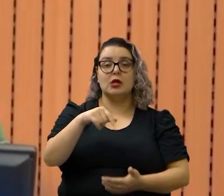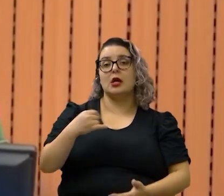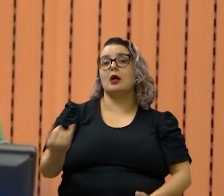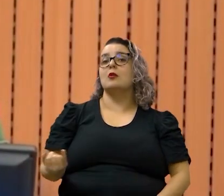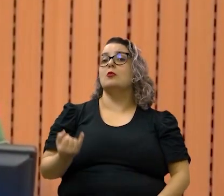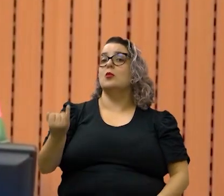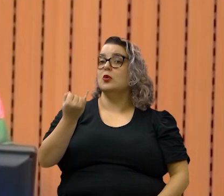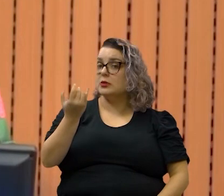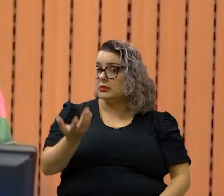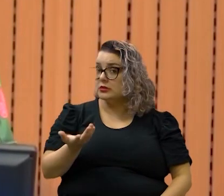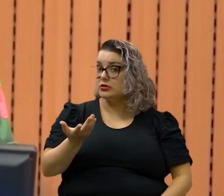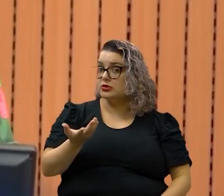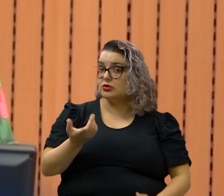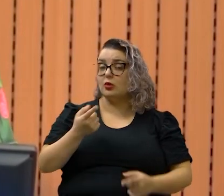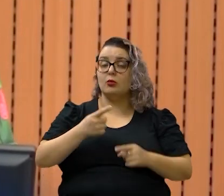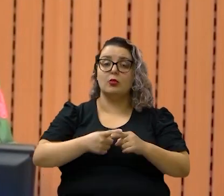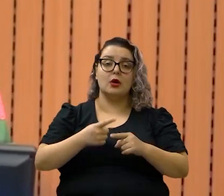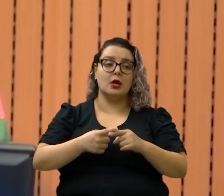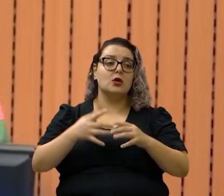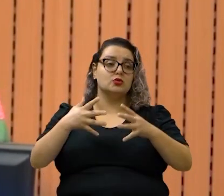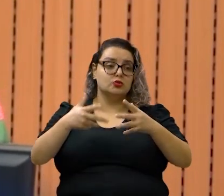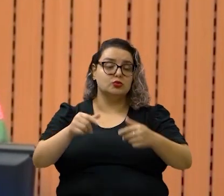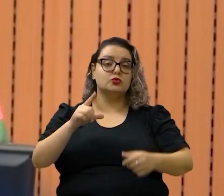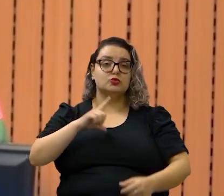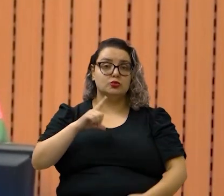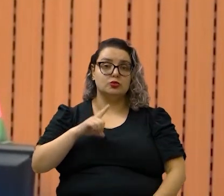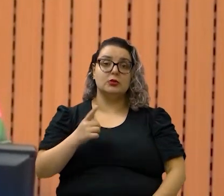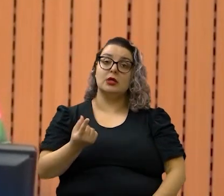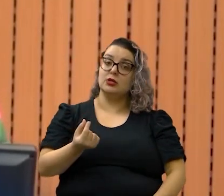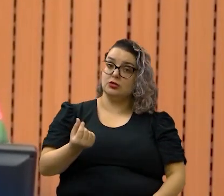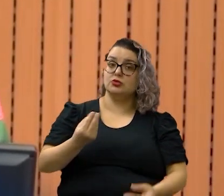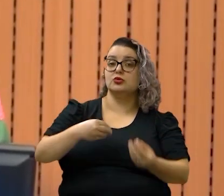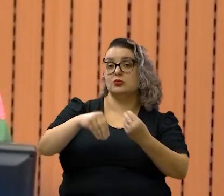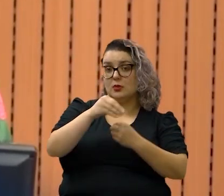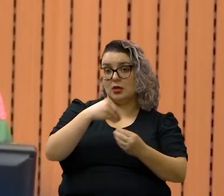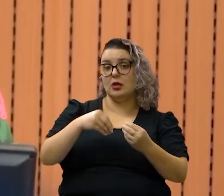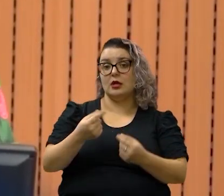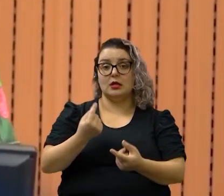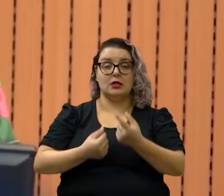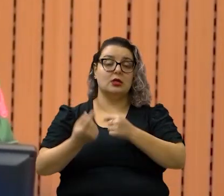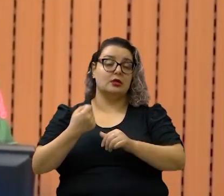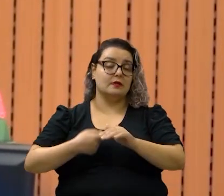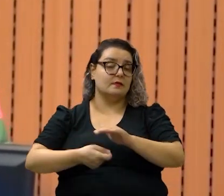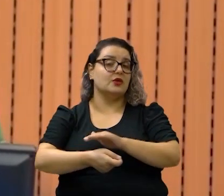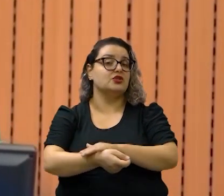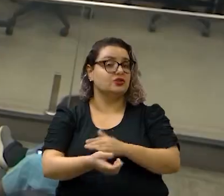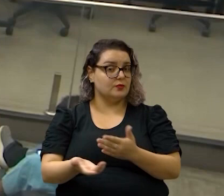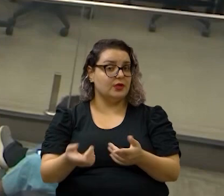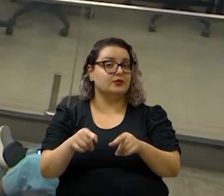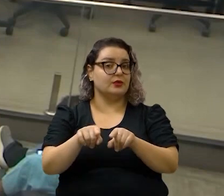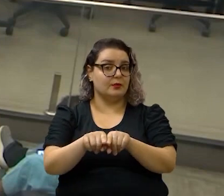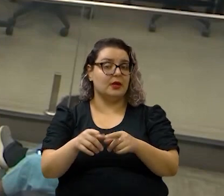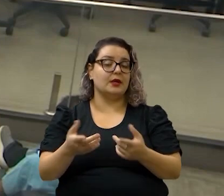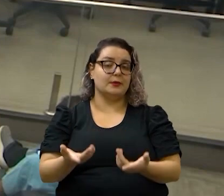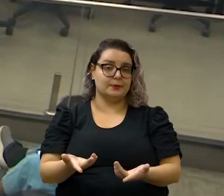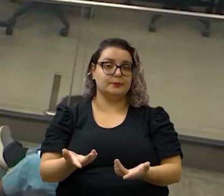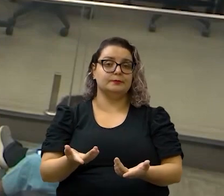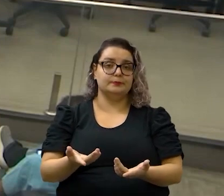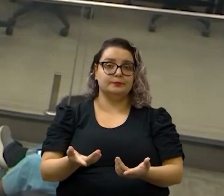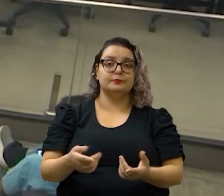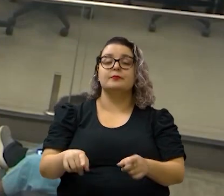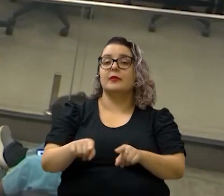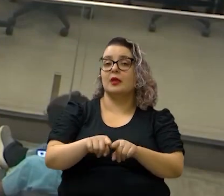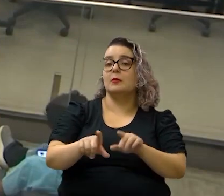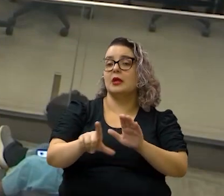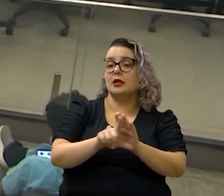verba muito importante esse ponto porque tudo tem dinheiro envolvido e Tem investimento então e